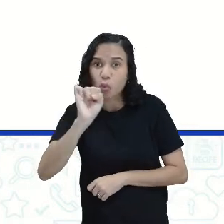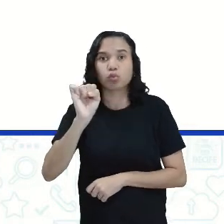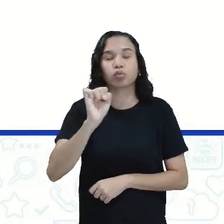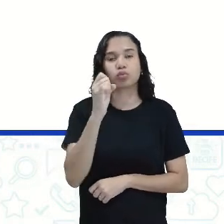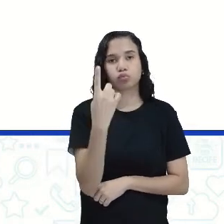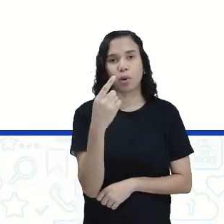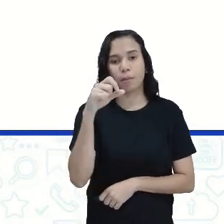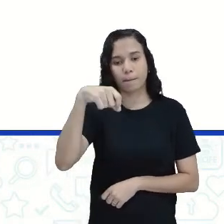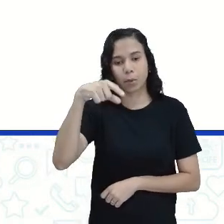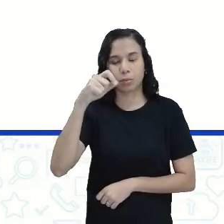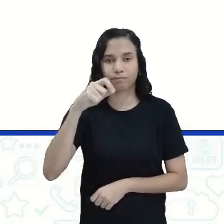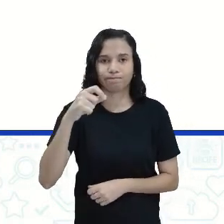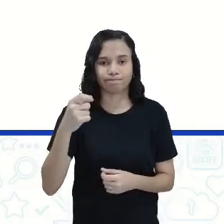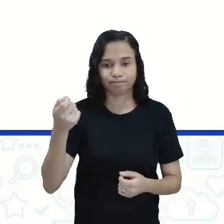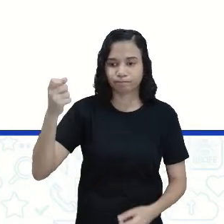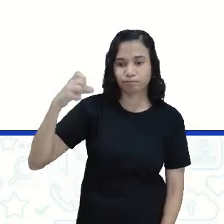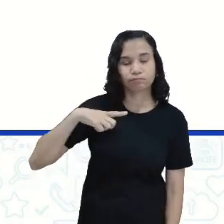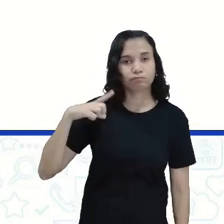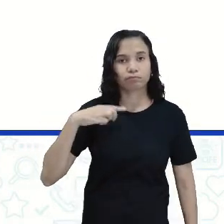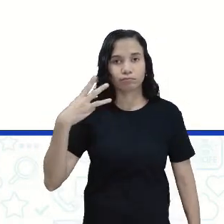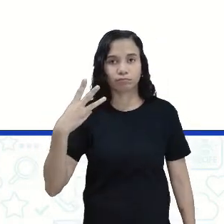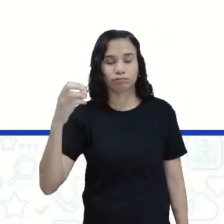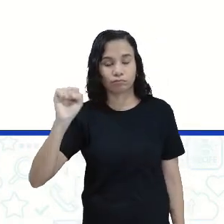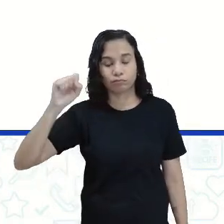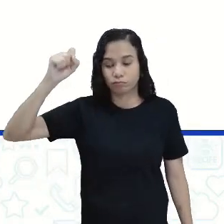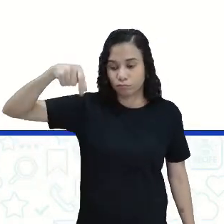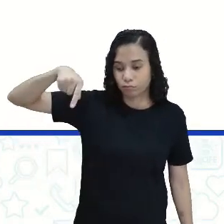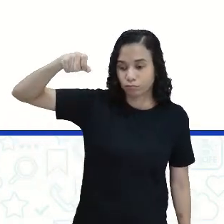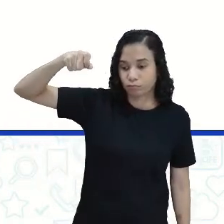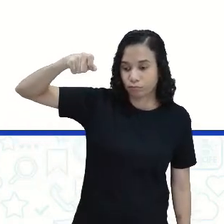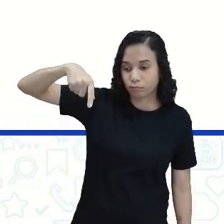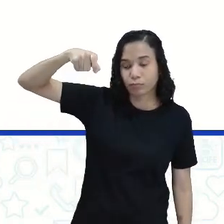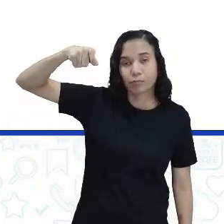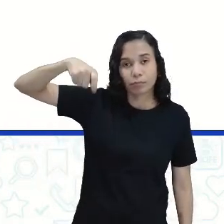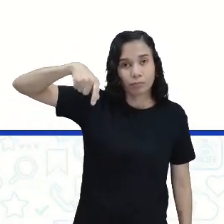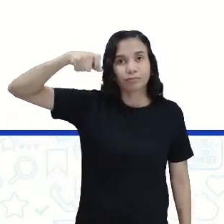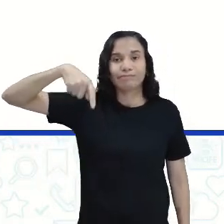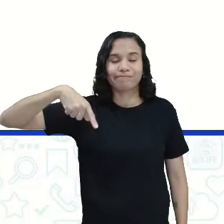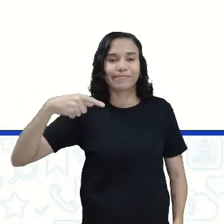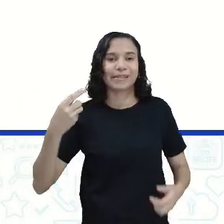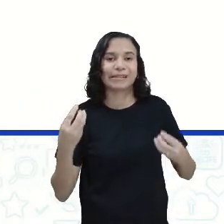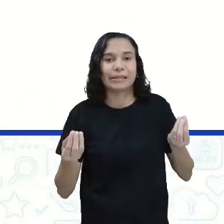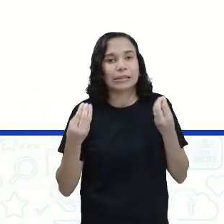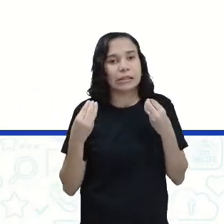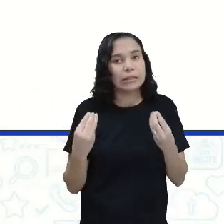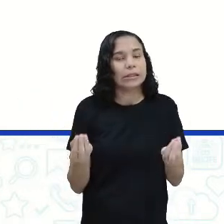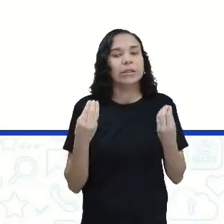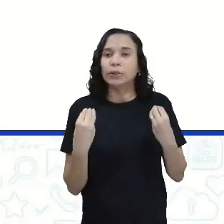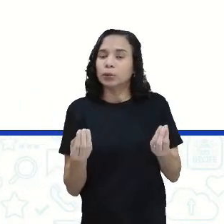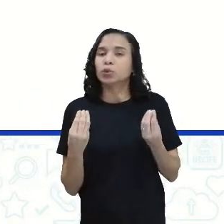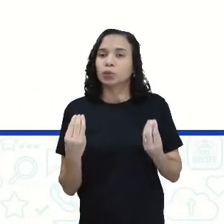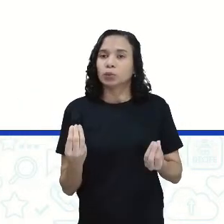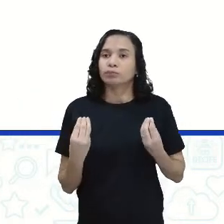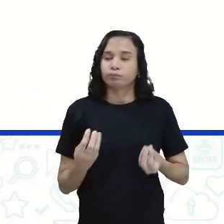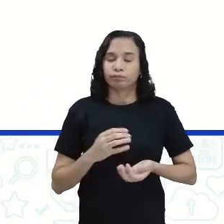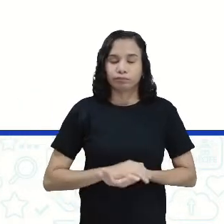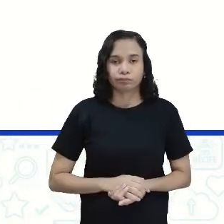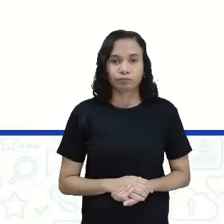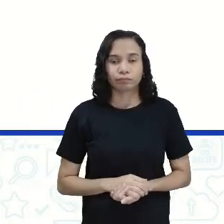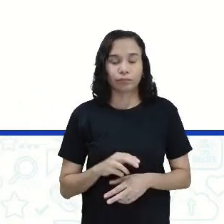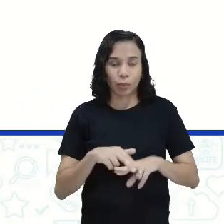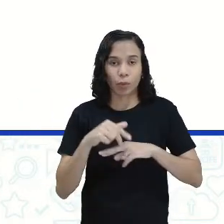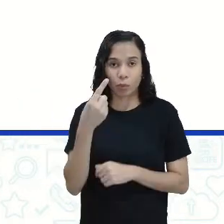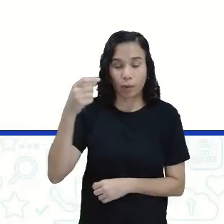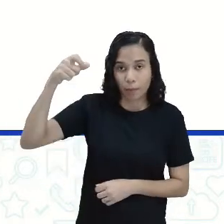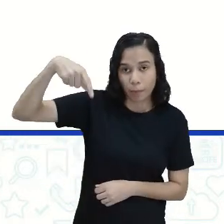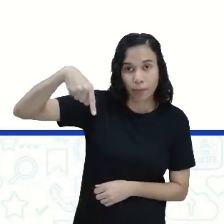um pingo d'água. A cada 3 segundos. Estou colocando na tela de vocês. A cada 3 segundos, um pingo de água. E aí, esse pingo